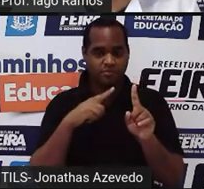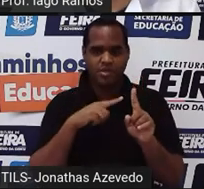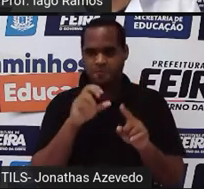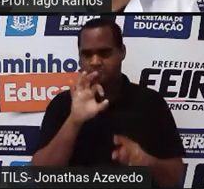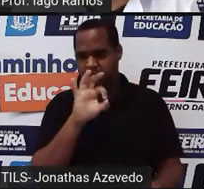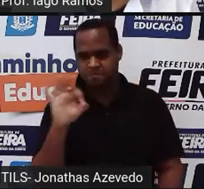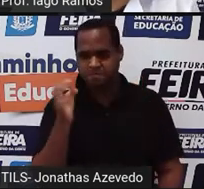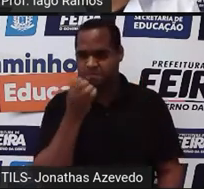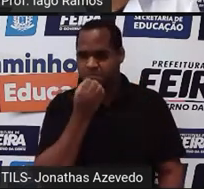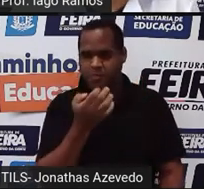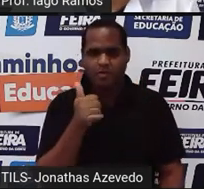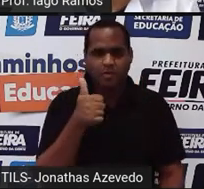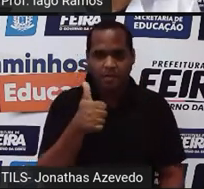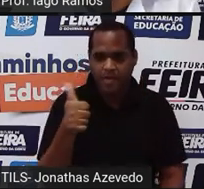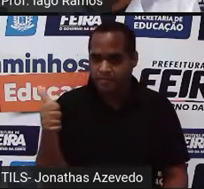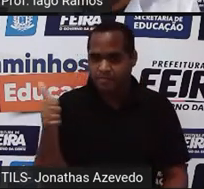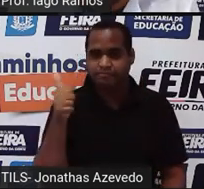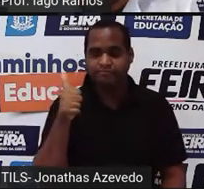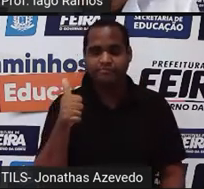Beleza? Ótimo.